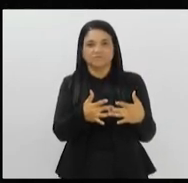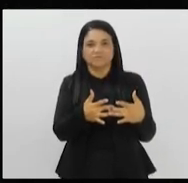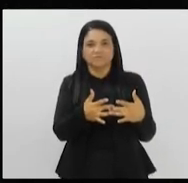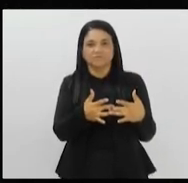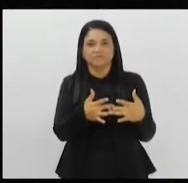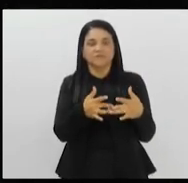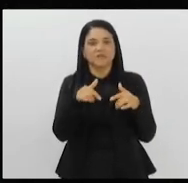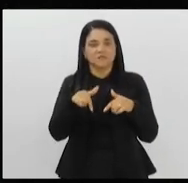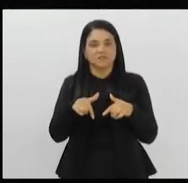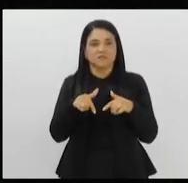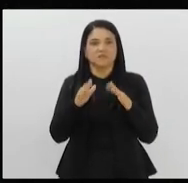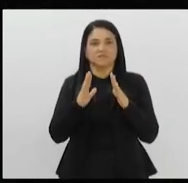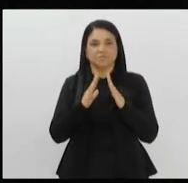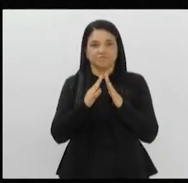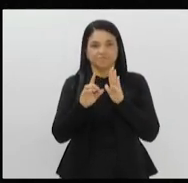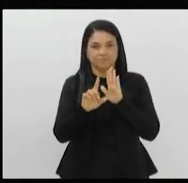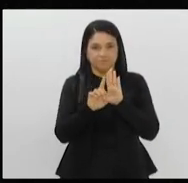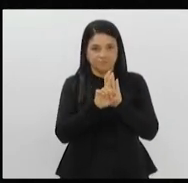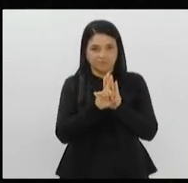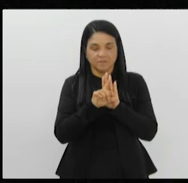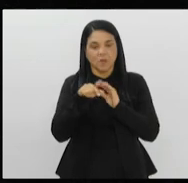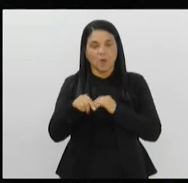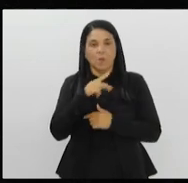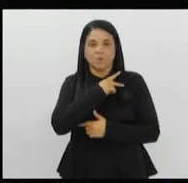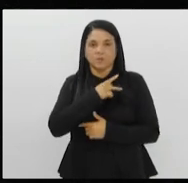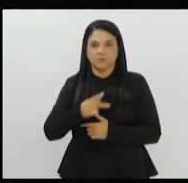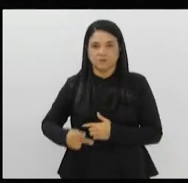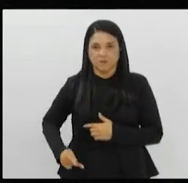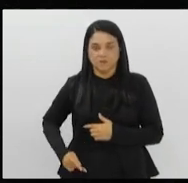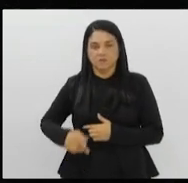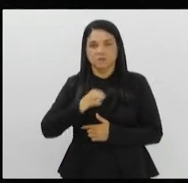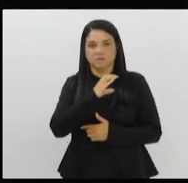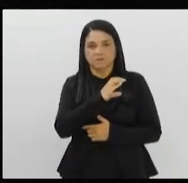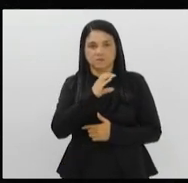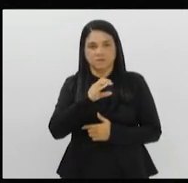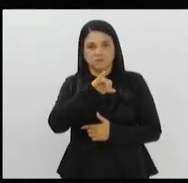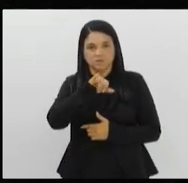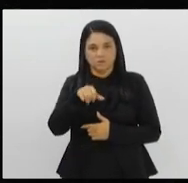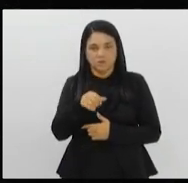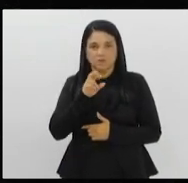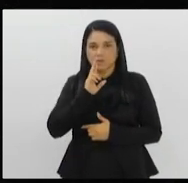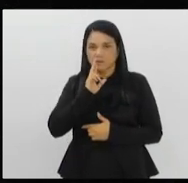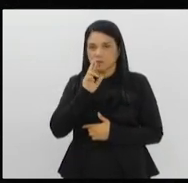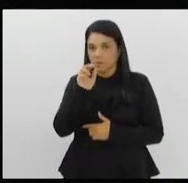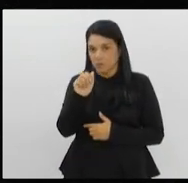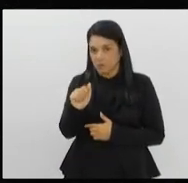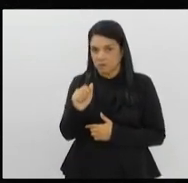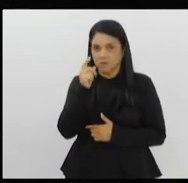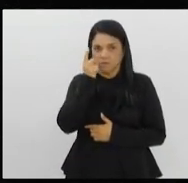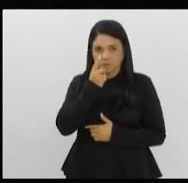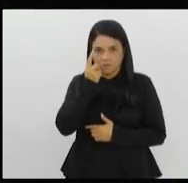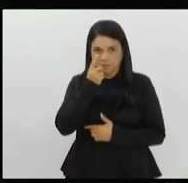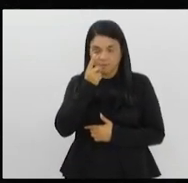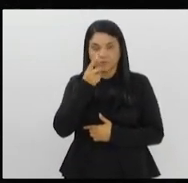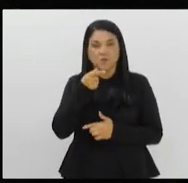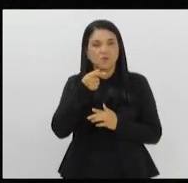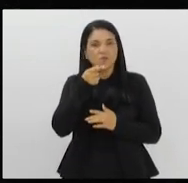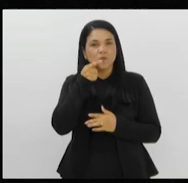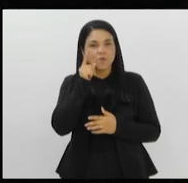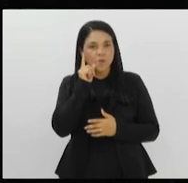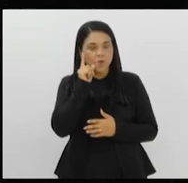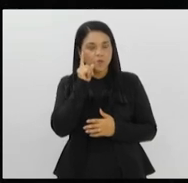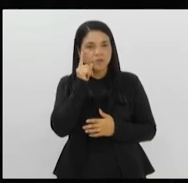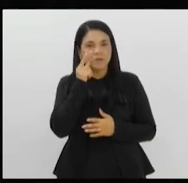a essa casa, ao presidente dessa casa, ao presidente da CCJ, Rodrigo Amorim, que ontem, de forma vil